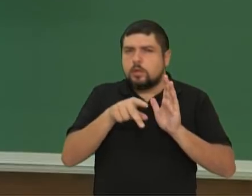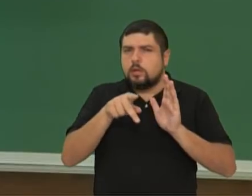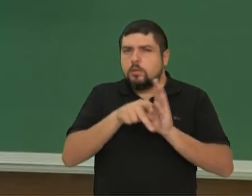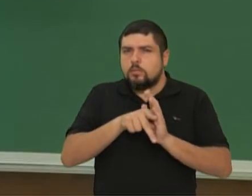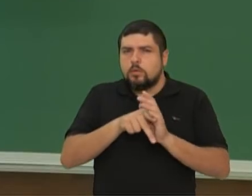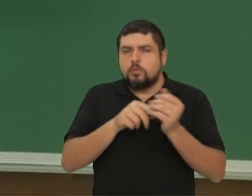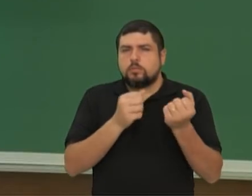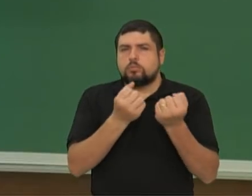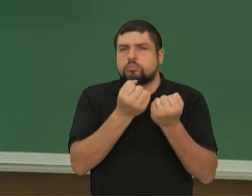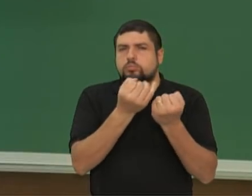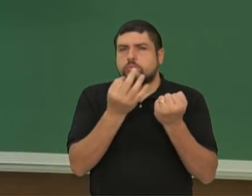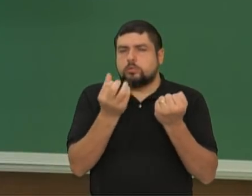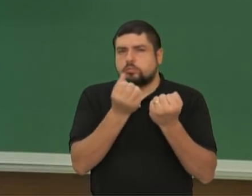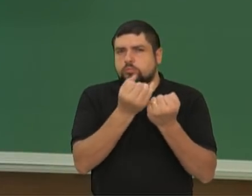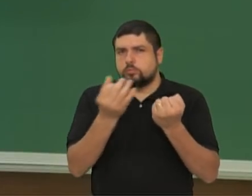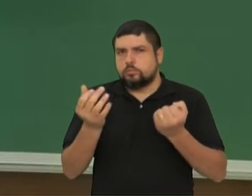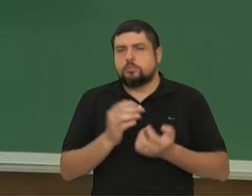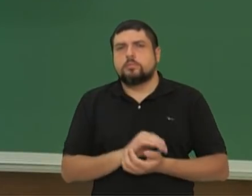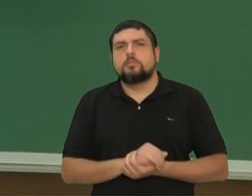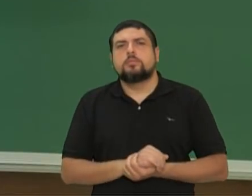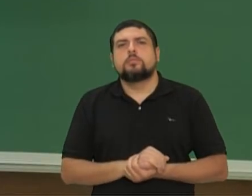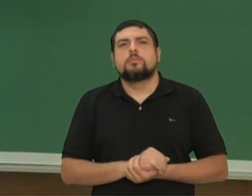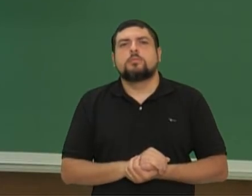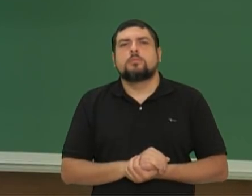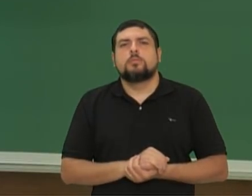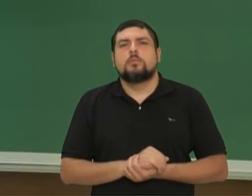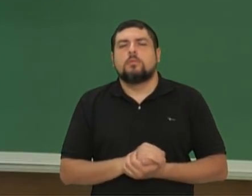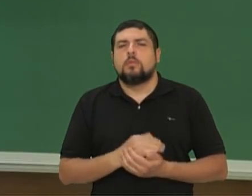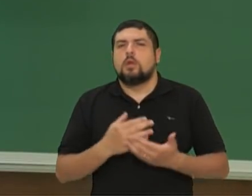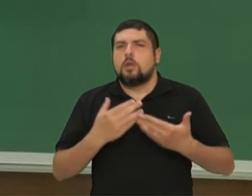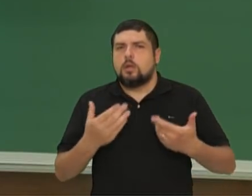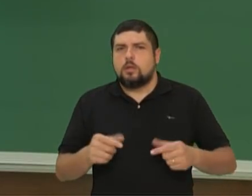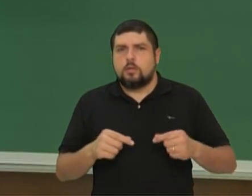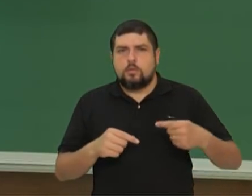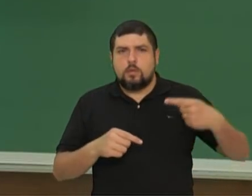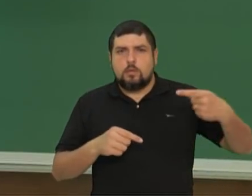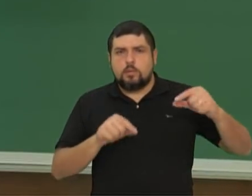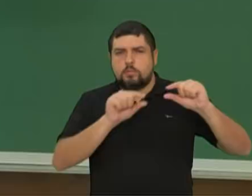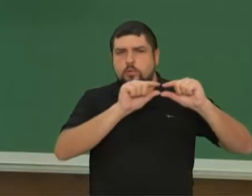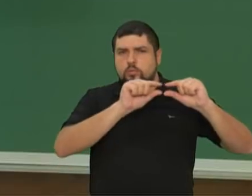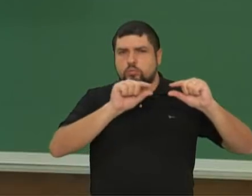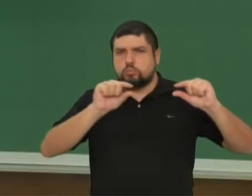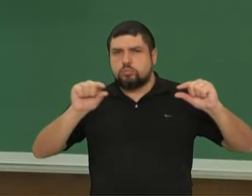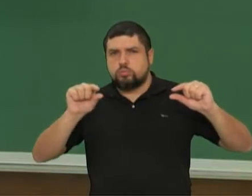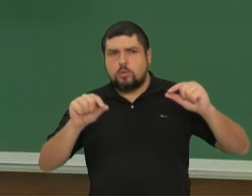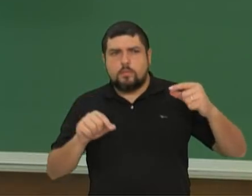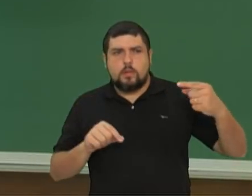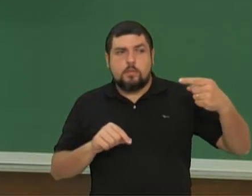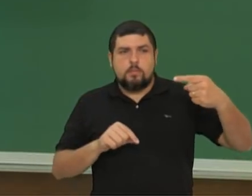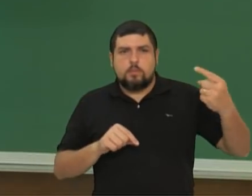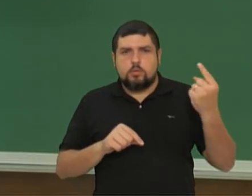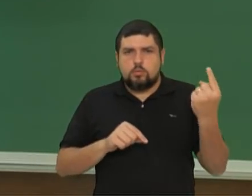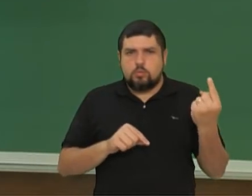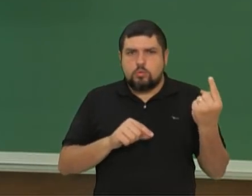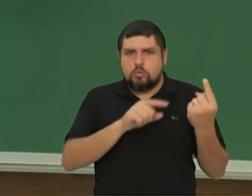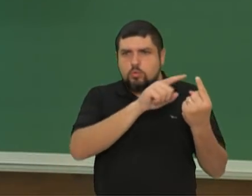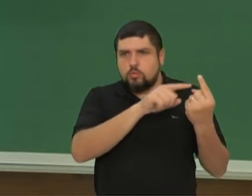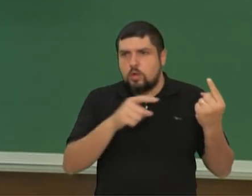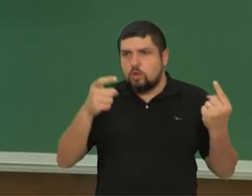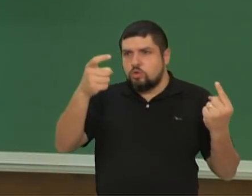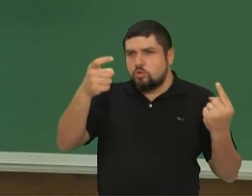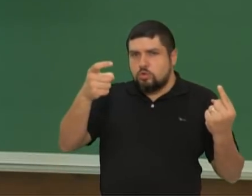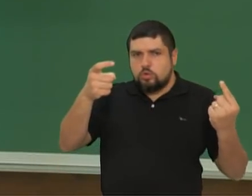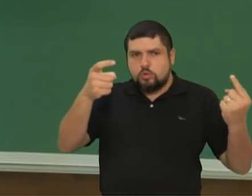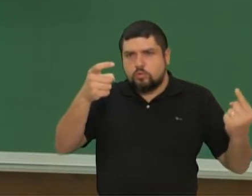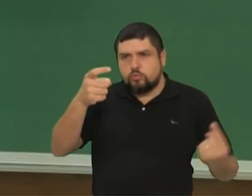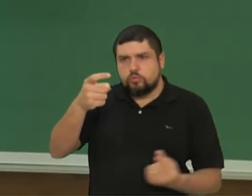Quando você substituiu aqui, já de cara na primeira linha, substituiu x por menos 1, olha só o que houve